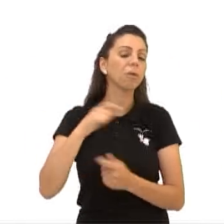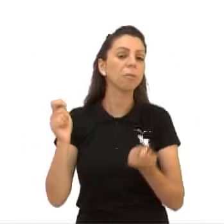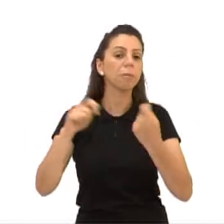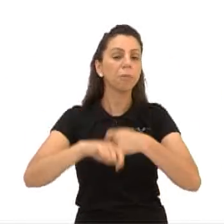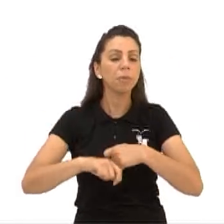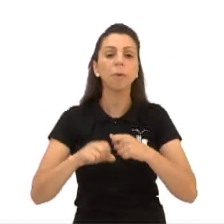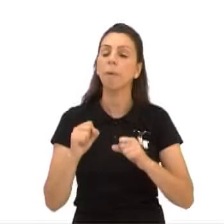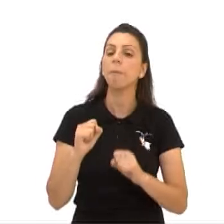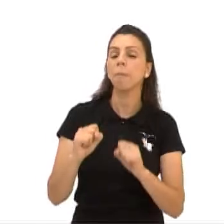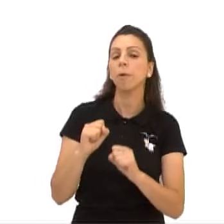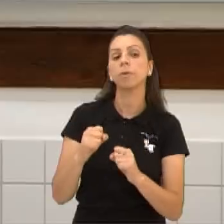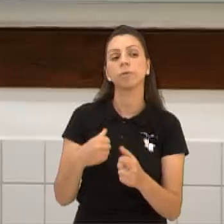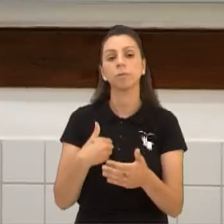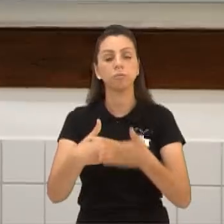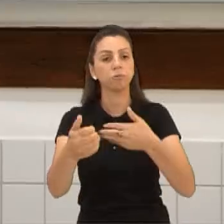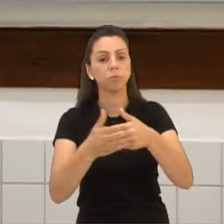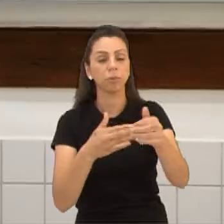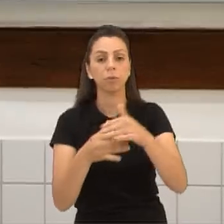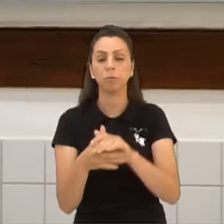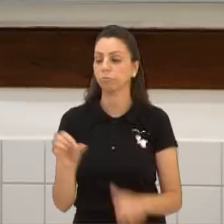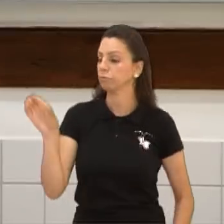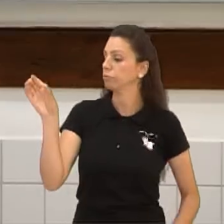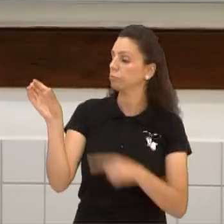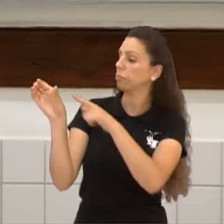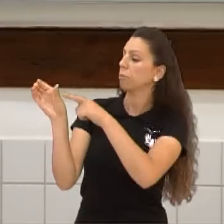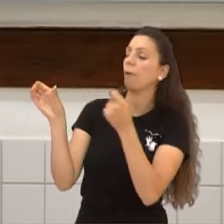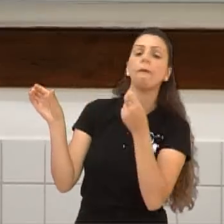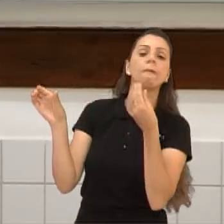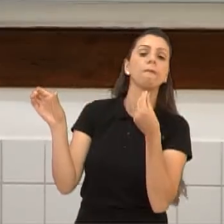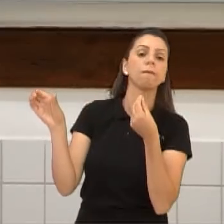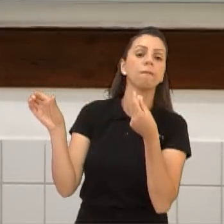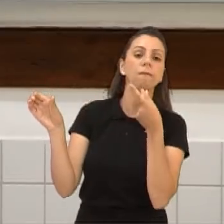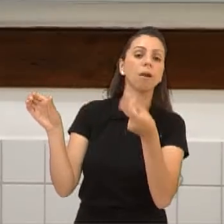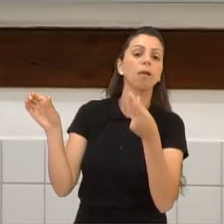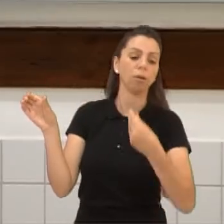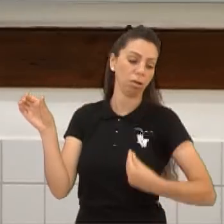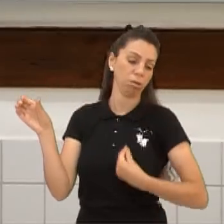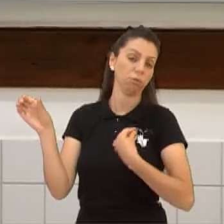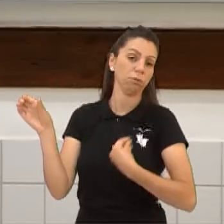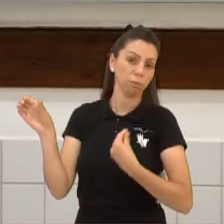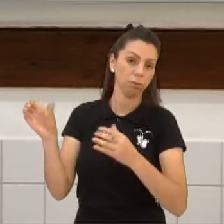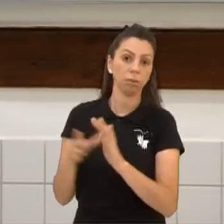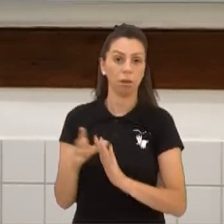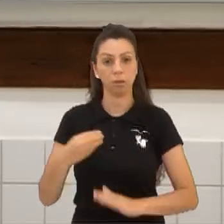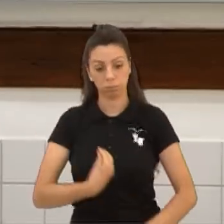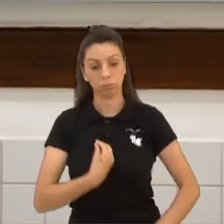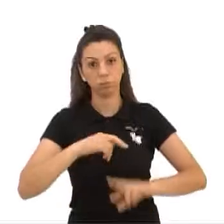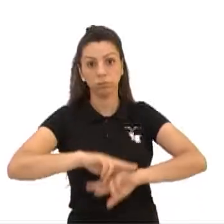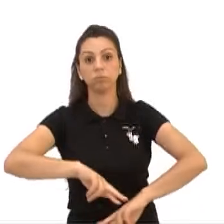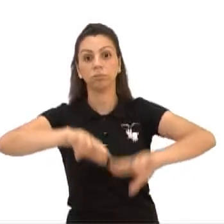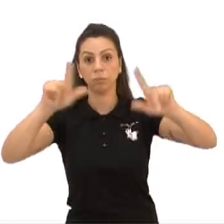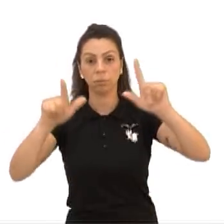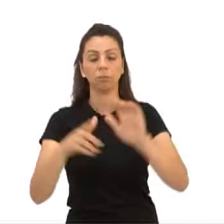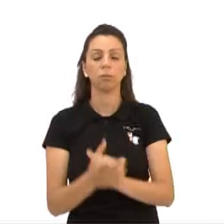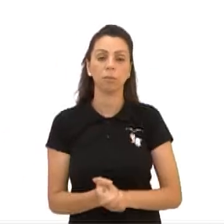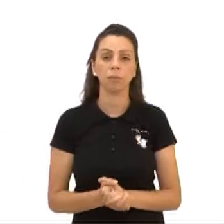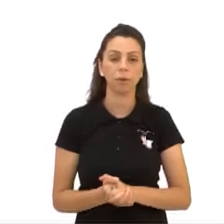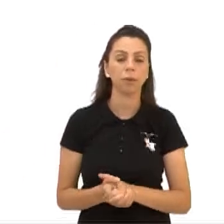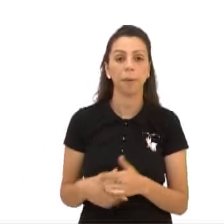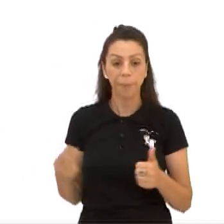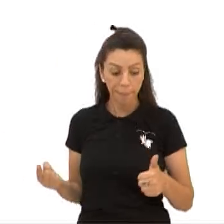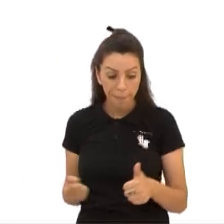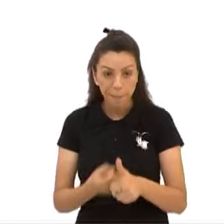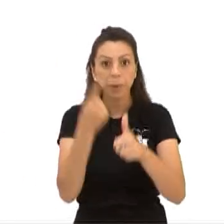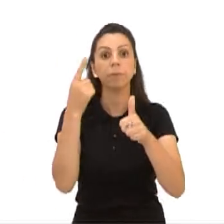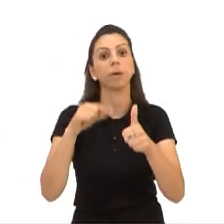eu não posso pegar, por exemplo, esse controle e dizer que ele é um ser vivo? Existem diferenças. Primeiro, para que a gente possa ser